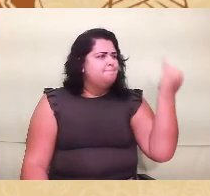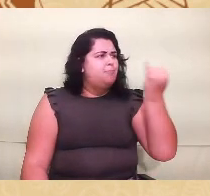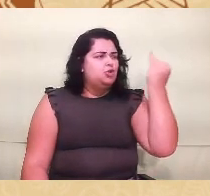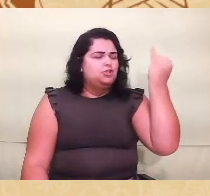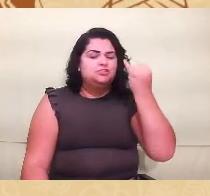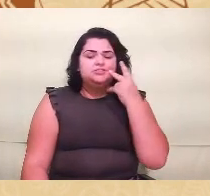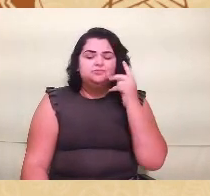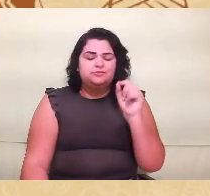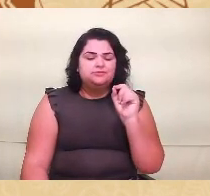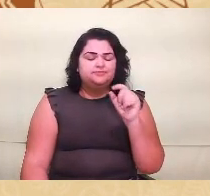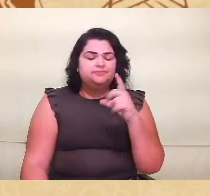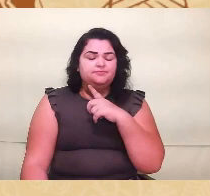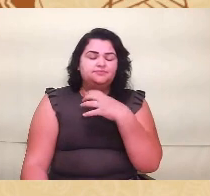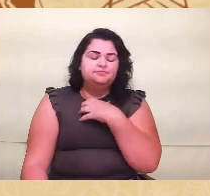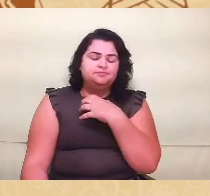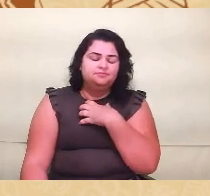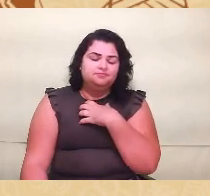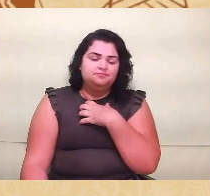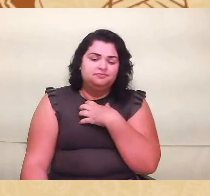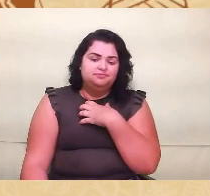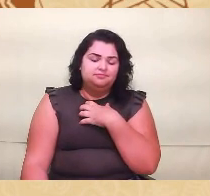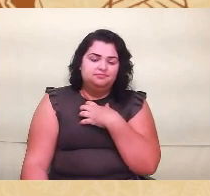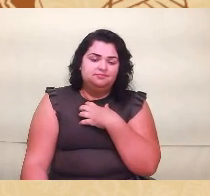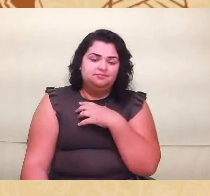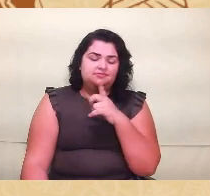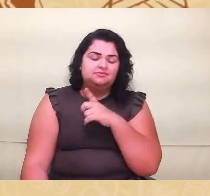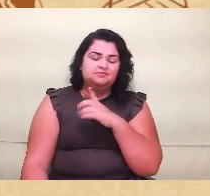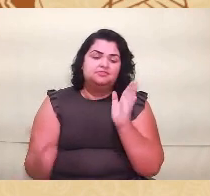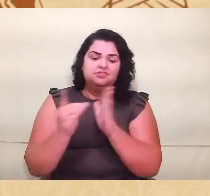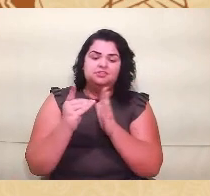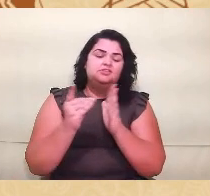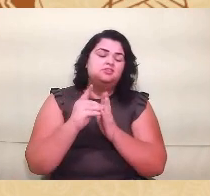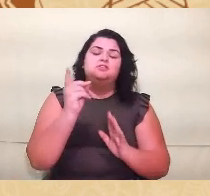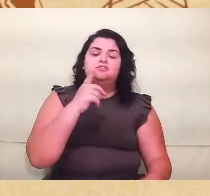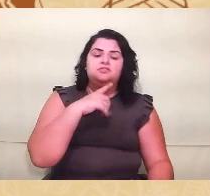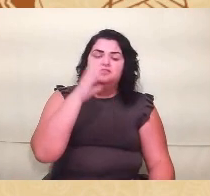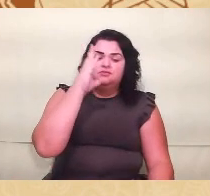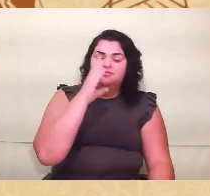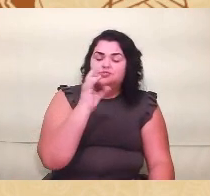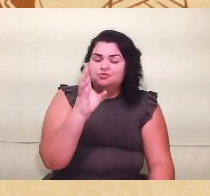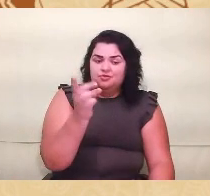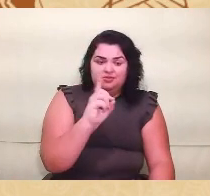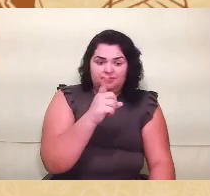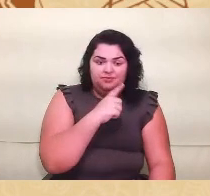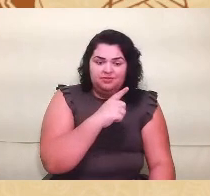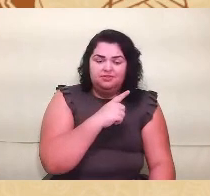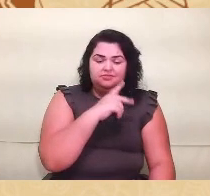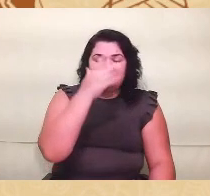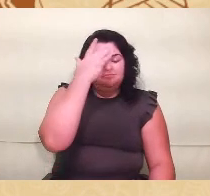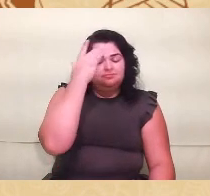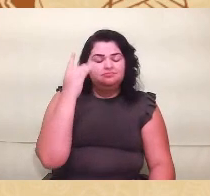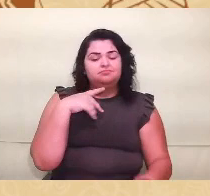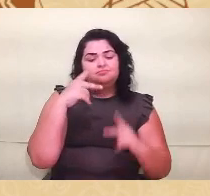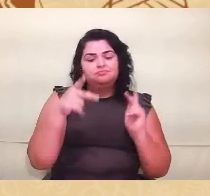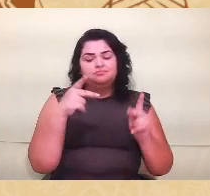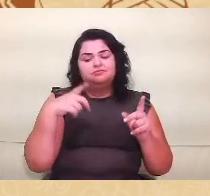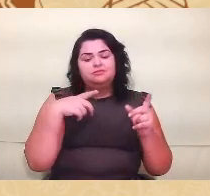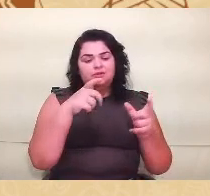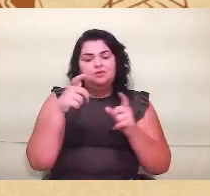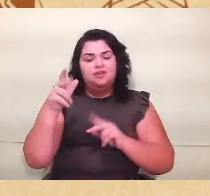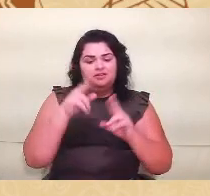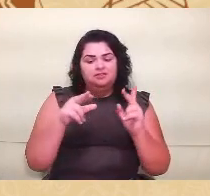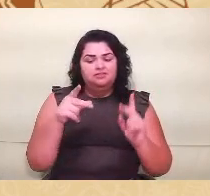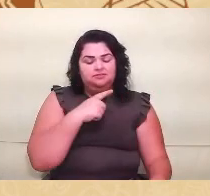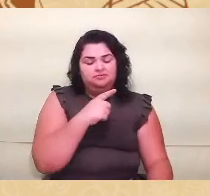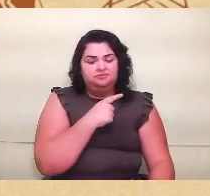eu sempre insisto para as pessoas, né? E indígenas não existe só no Brasil. Existem povos indígenas em vários lugares, né,